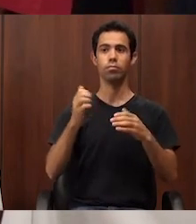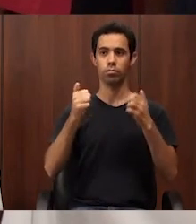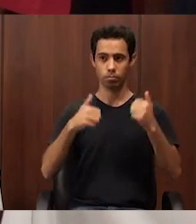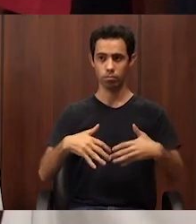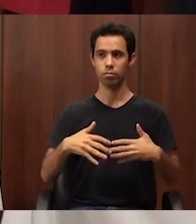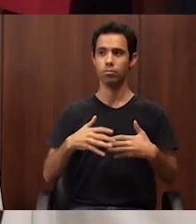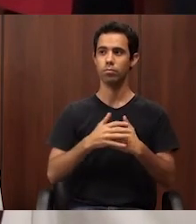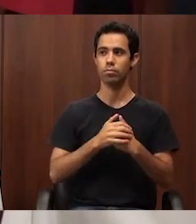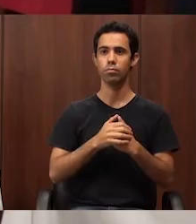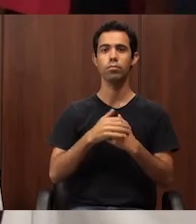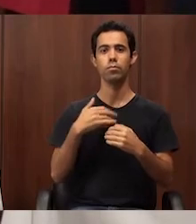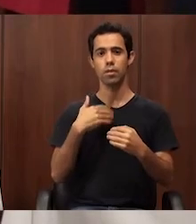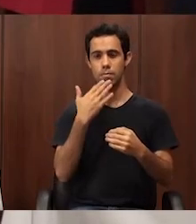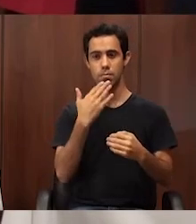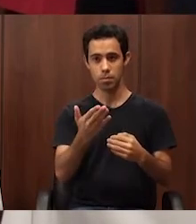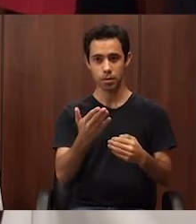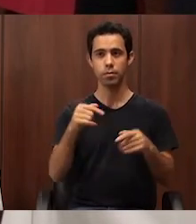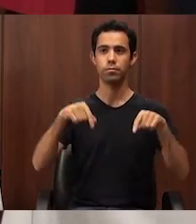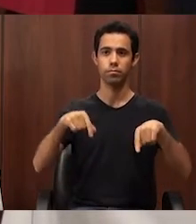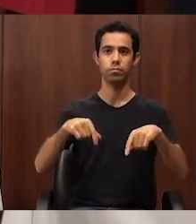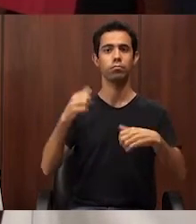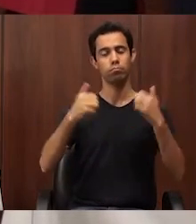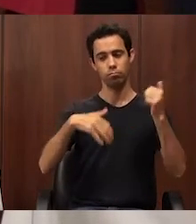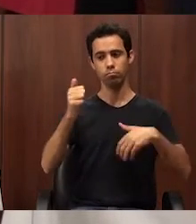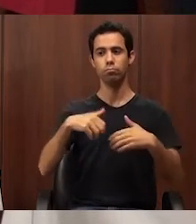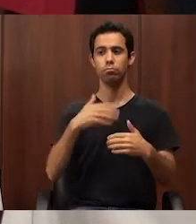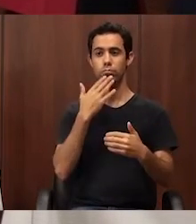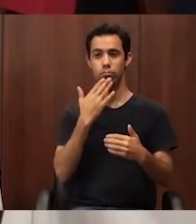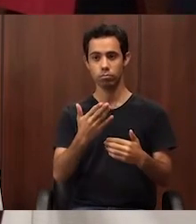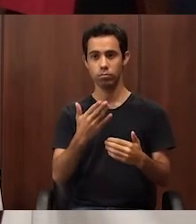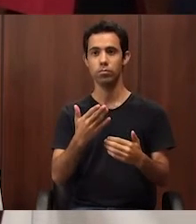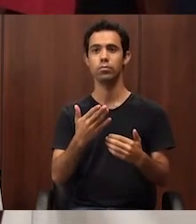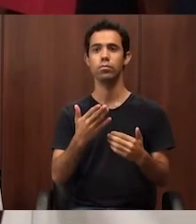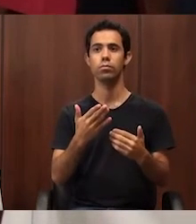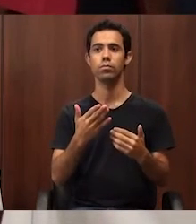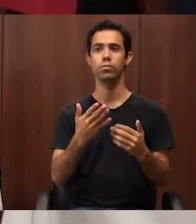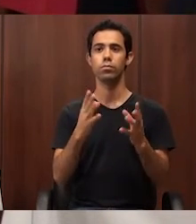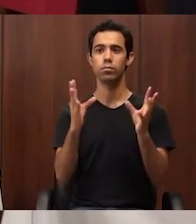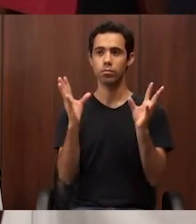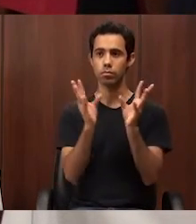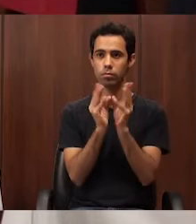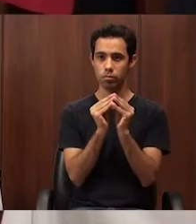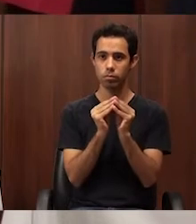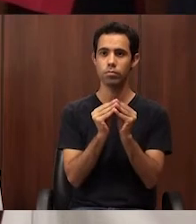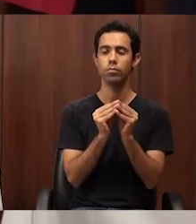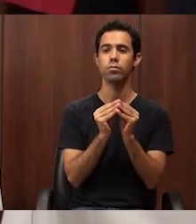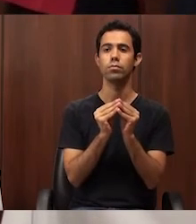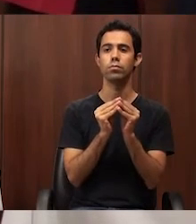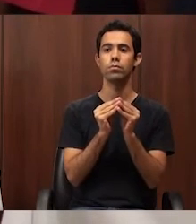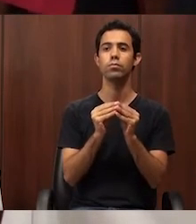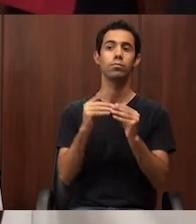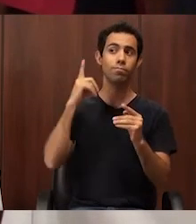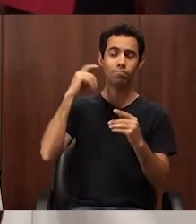pouco, né, o pedido que está sendo feito aqui, que é um pedido de, olha, vocês estão dizendo que tem um